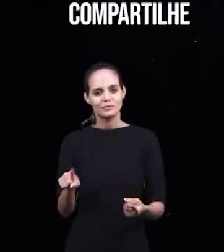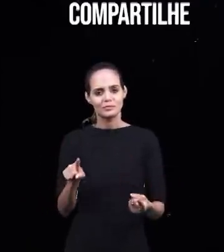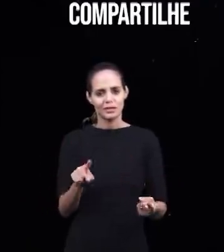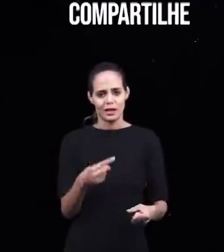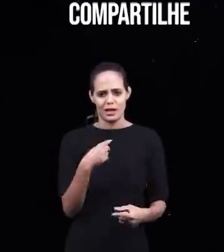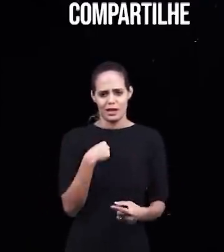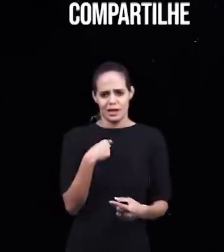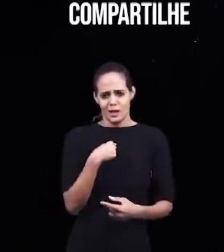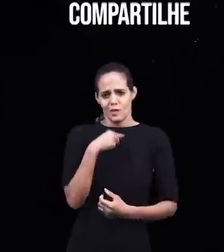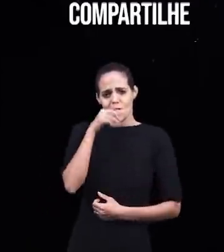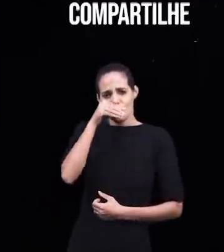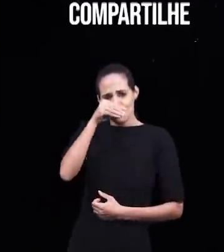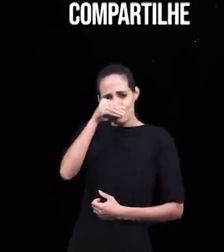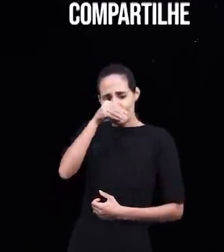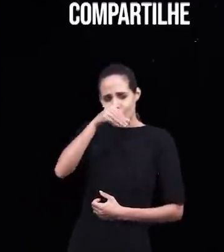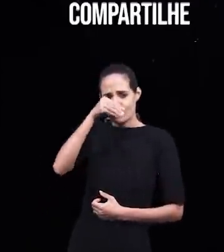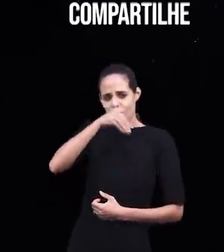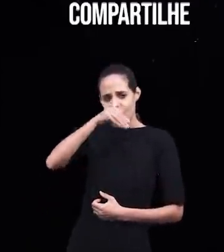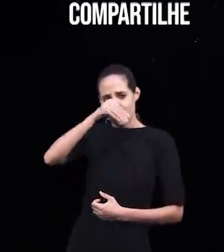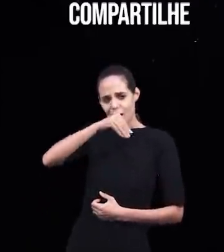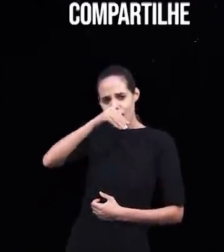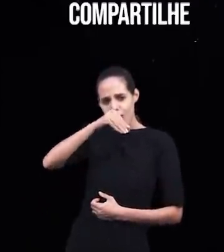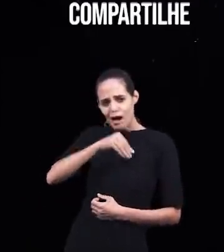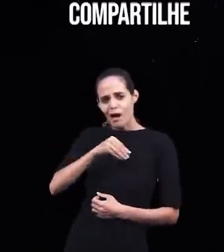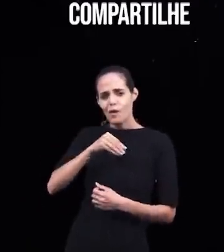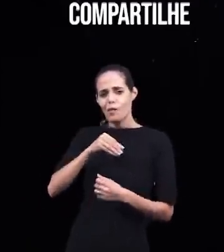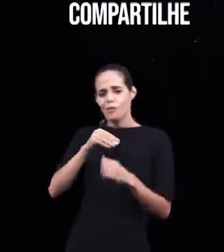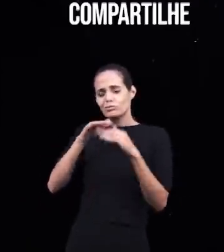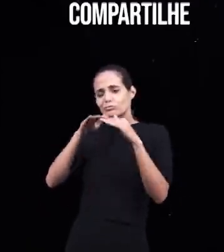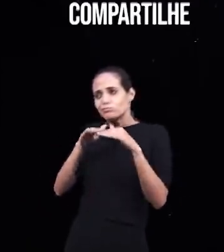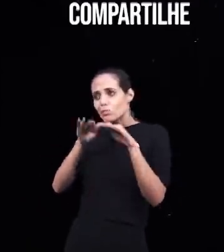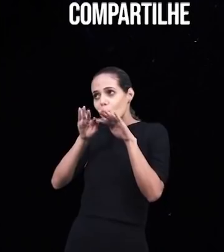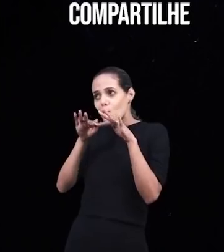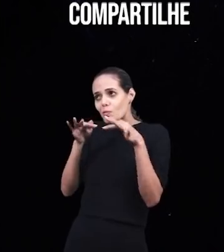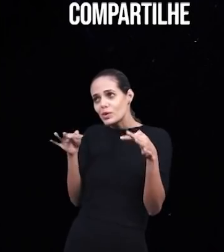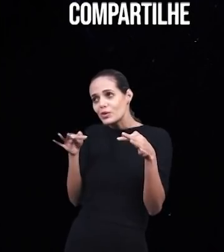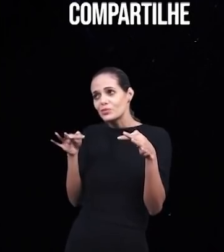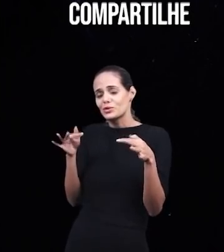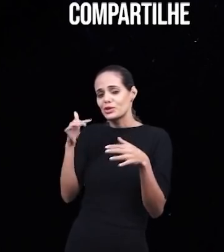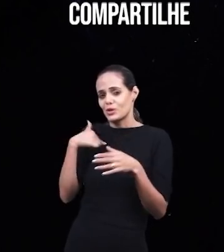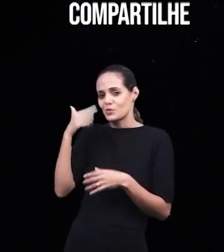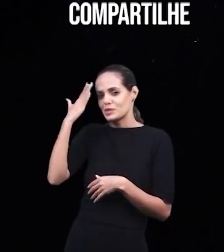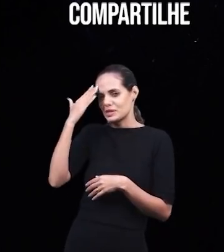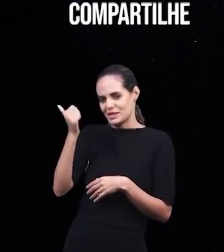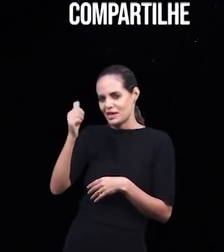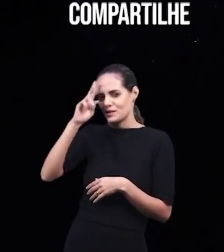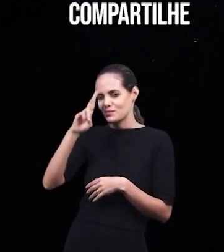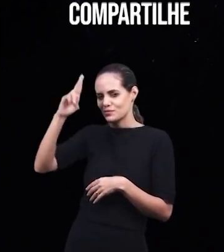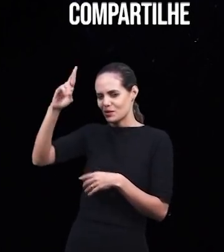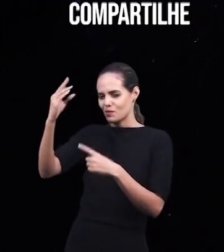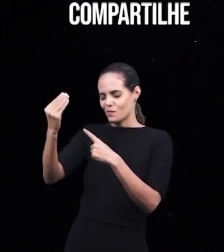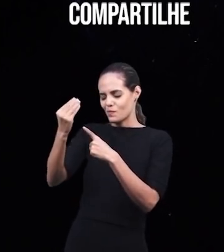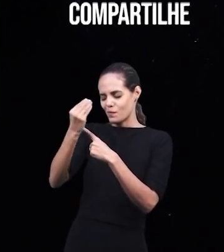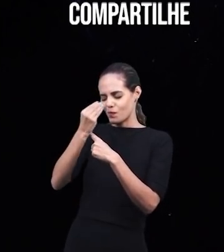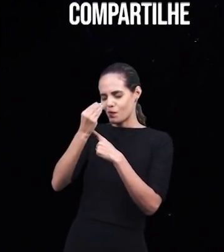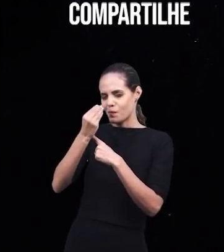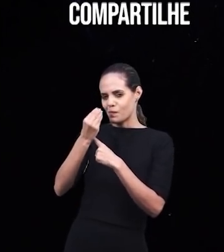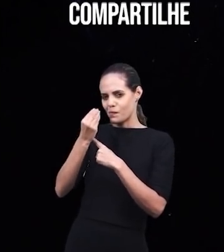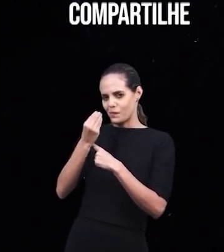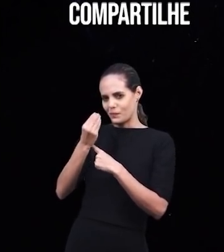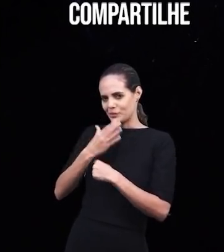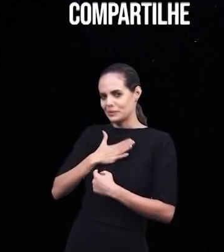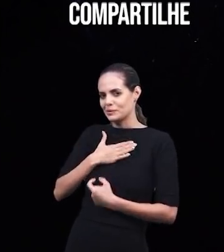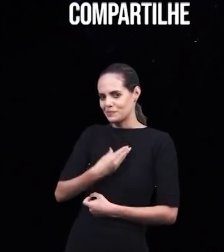Tão frágil, tão pequeno sou, cuida de mim